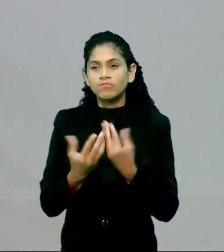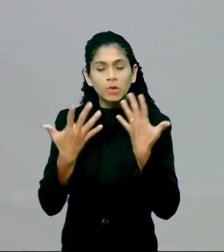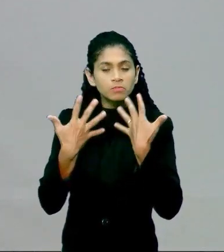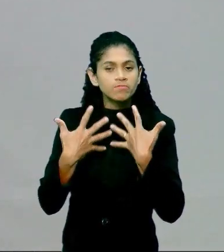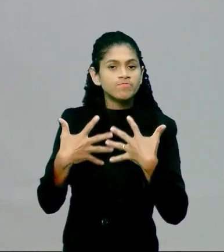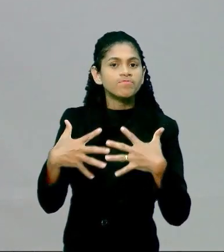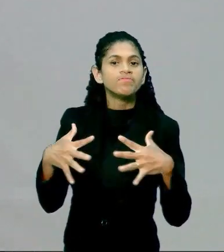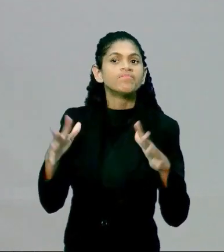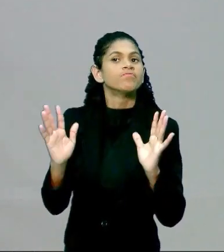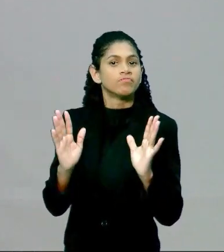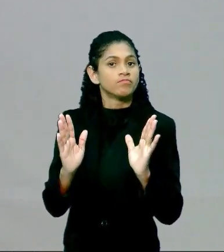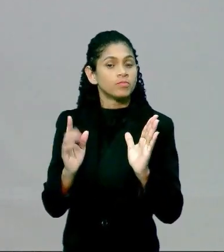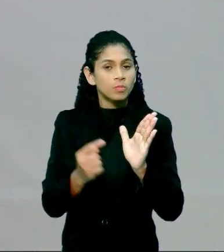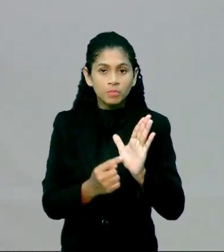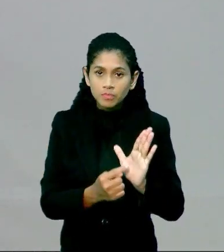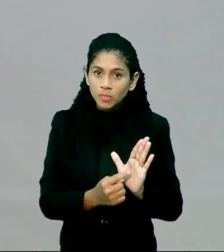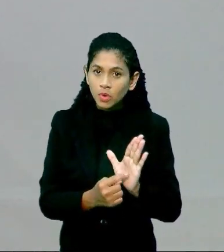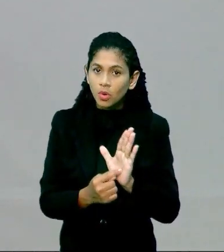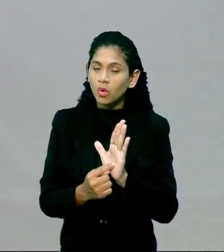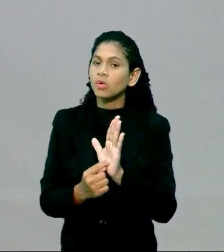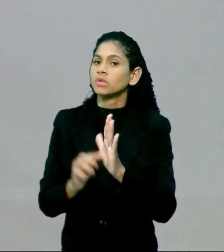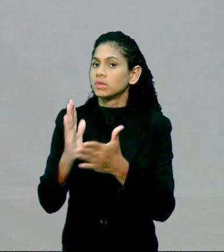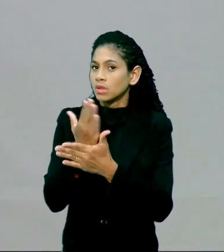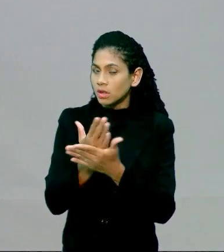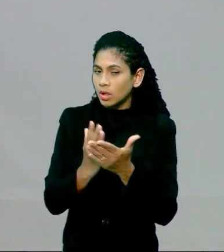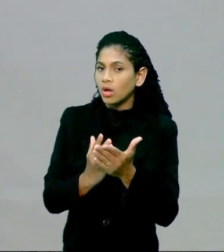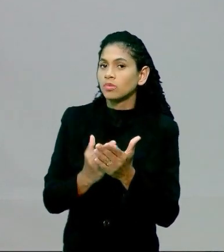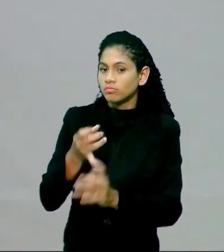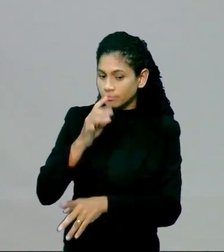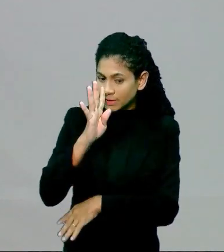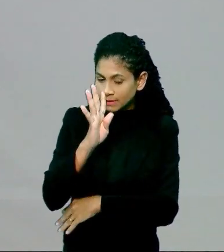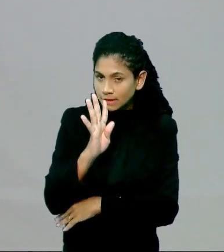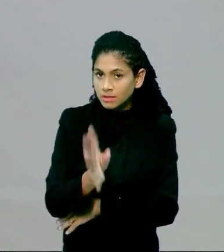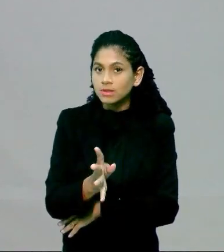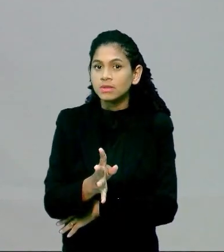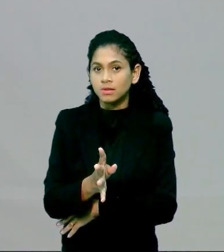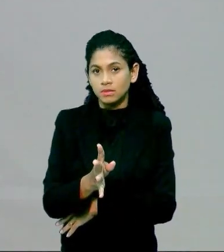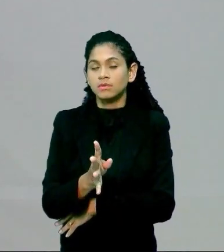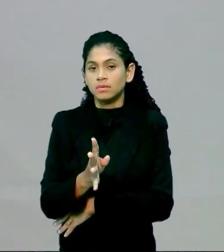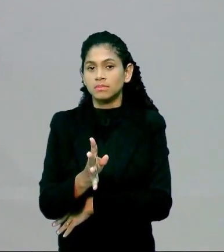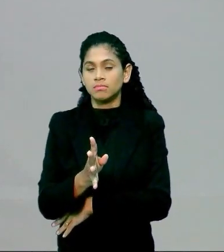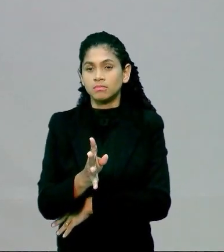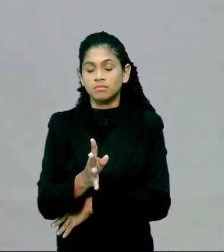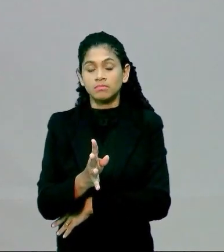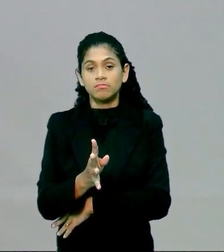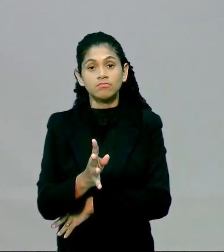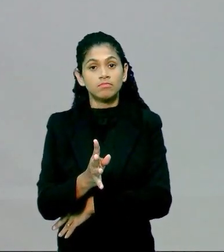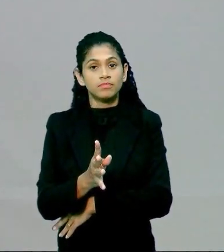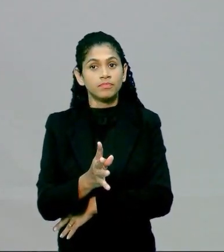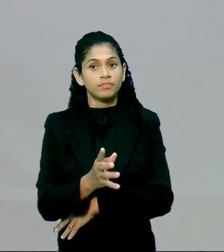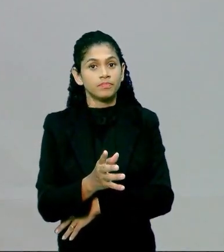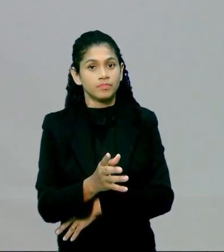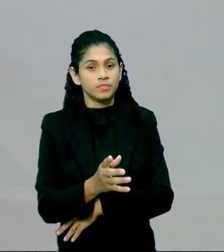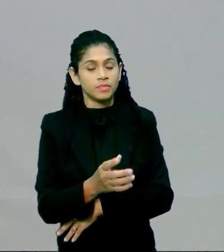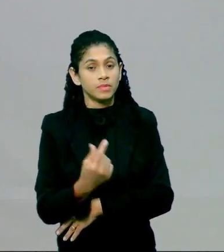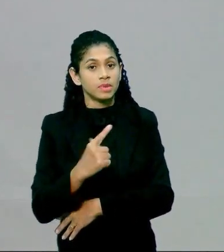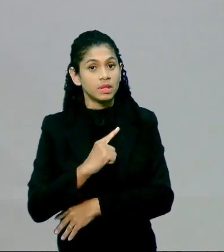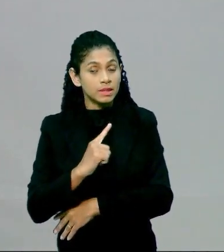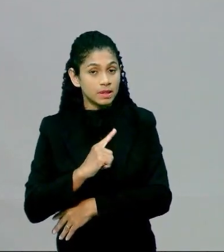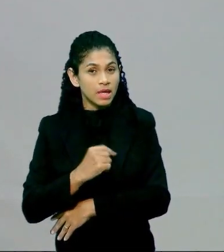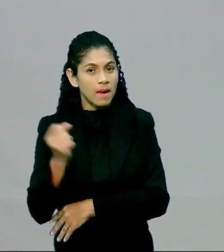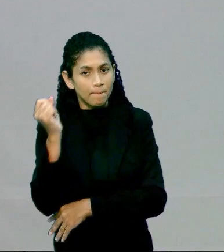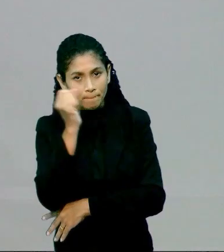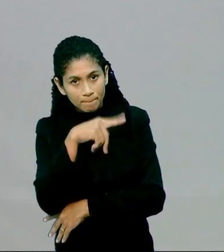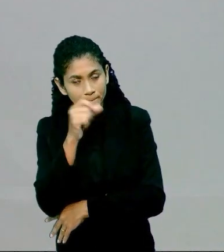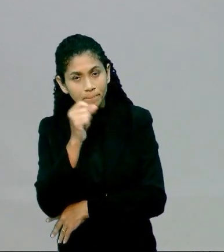descontraída, tá? Então, aparece aí algumas sátiras, algumas críticas. Obviamente, a gente tem o humor que prevalece, mas